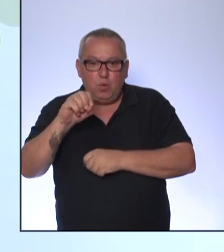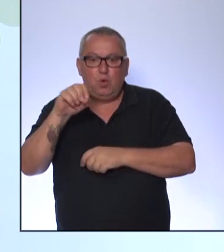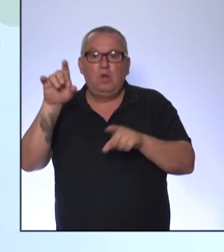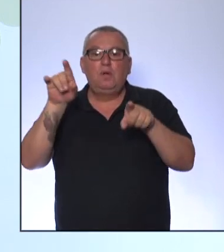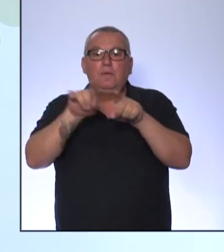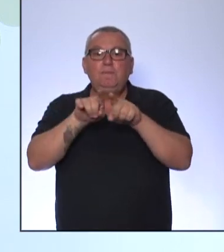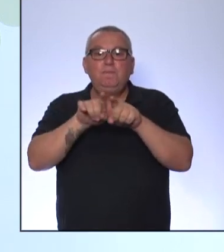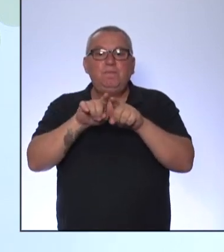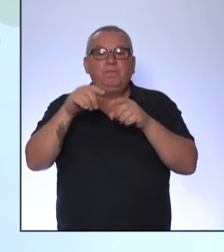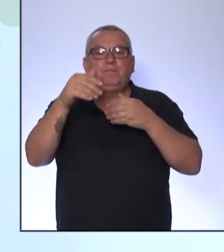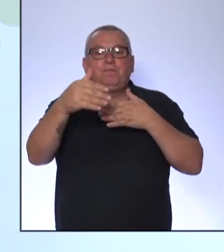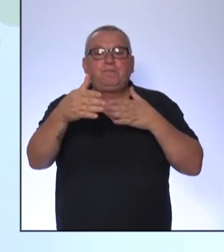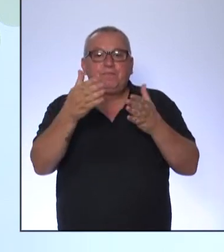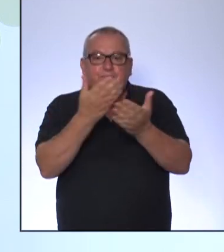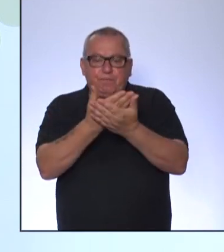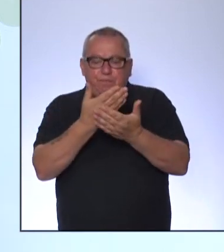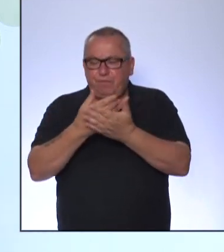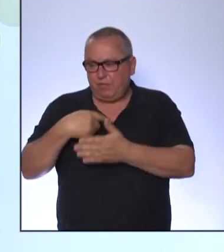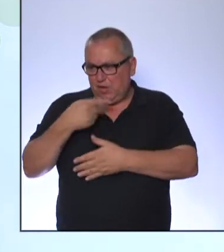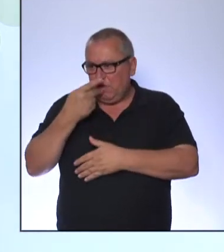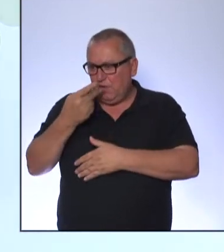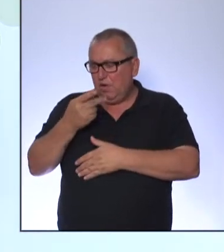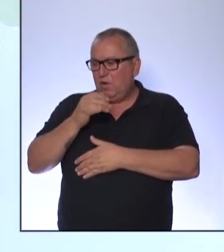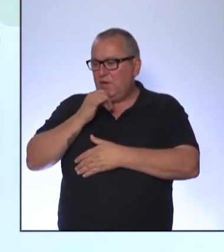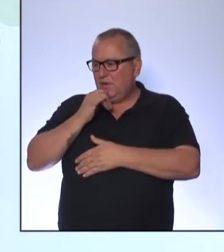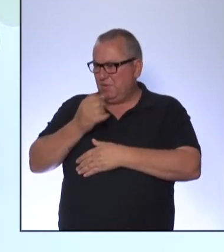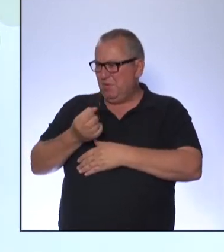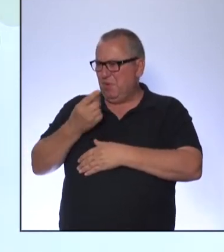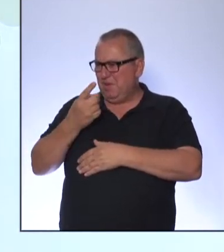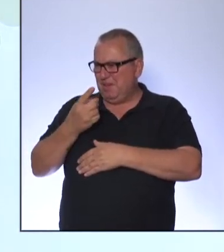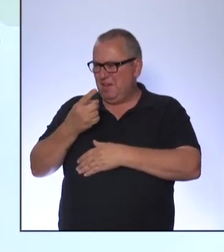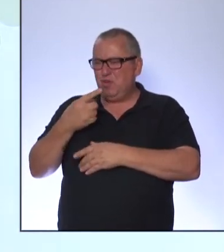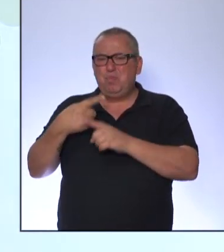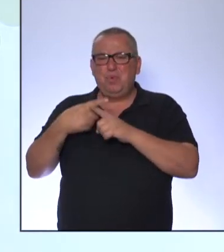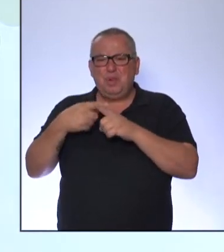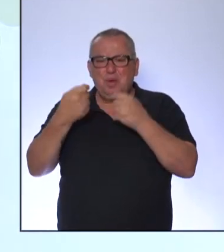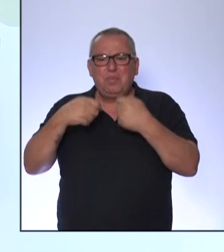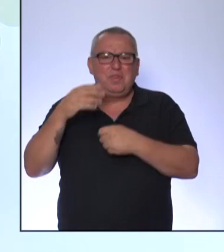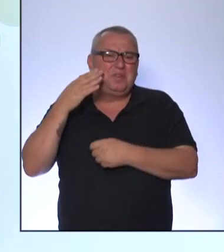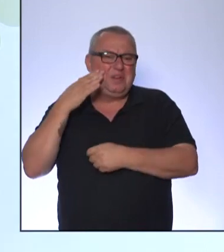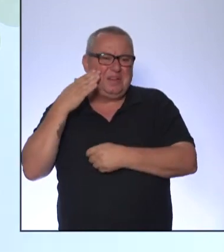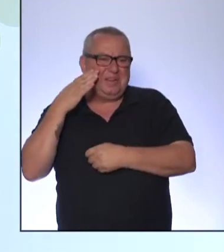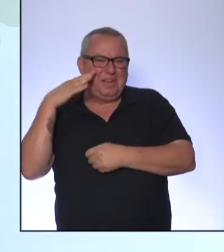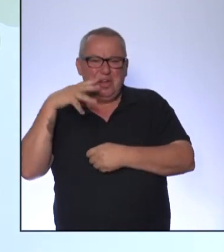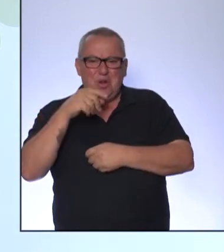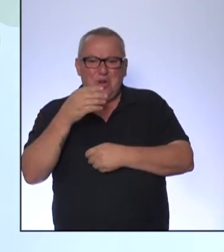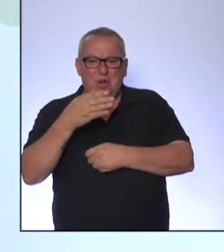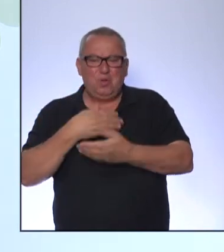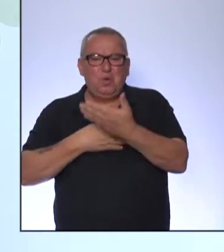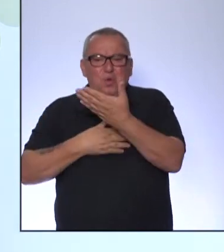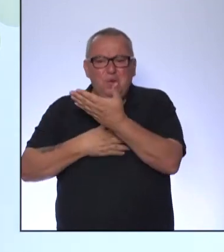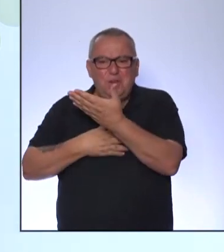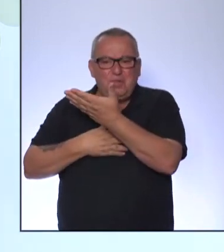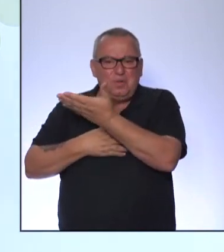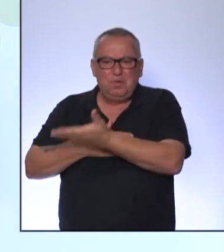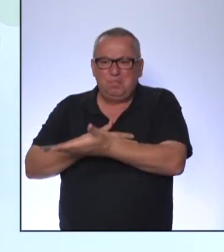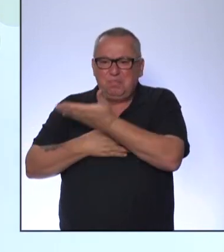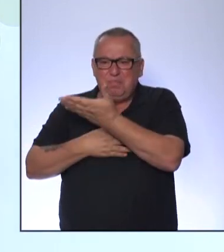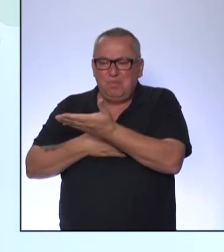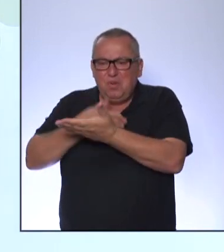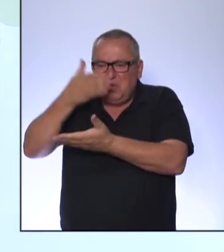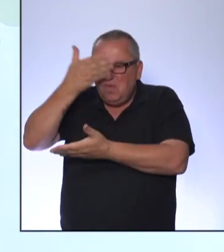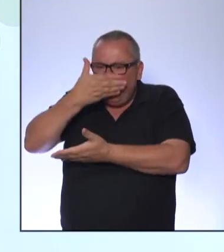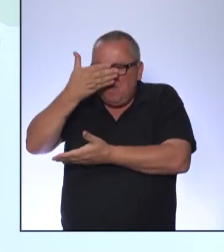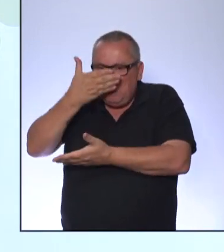normalmente, em sala de aula, a gente fala assim, né? A gente escuta muito, nossa, mas por que eu tenho que entender célula? Por que eu tenho que entender algo que é tão pequenininho, que eu não